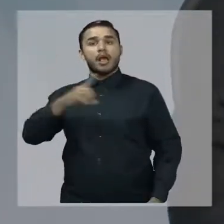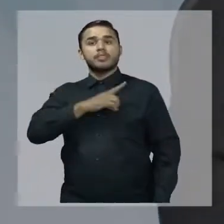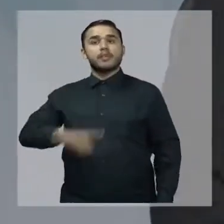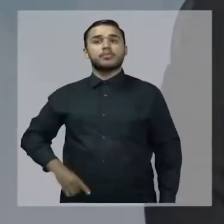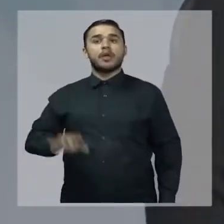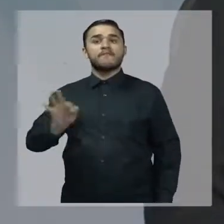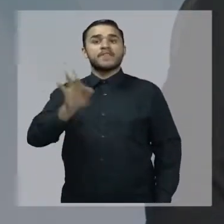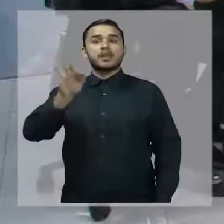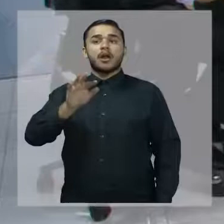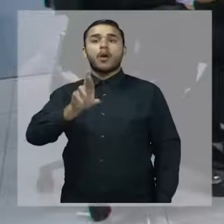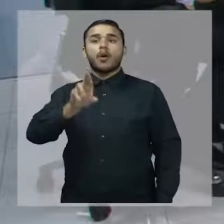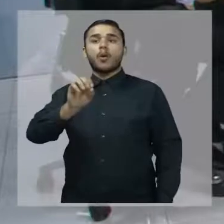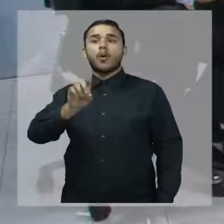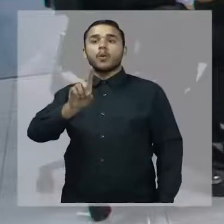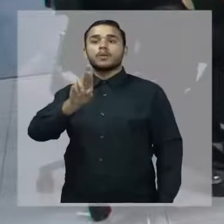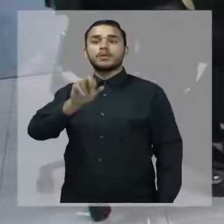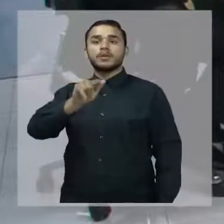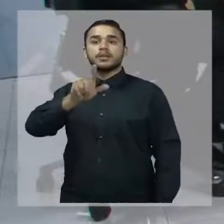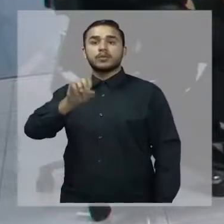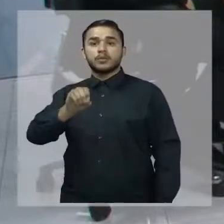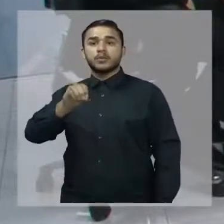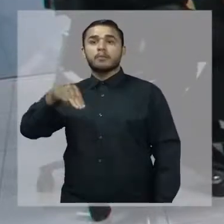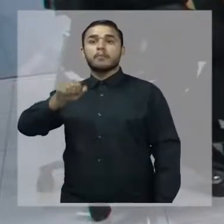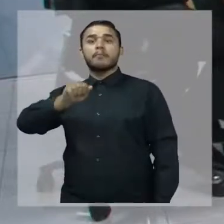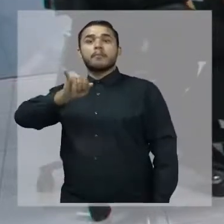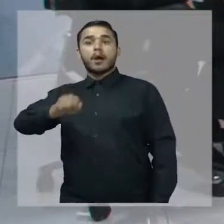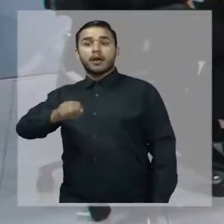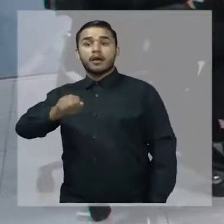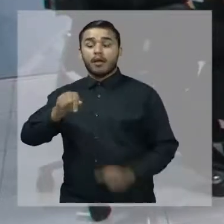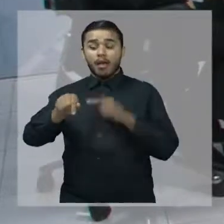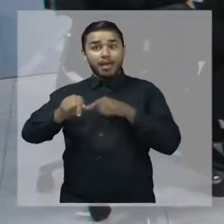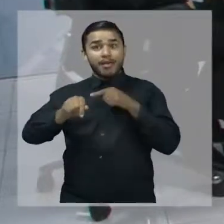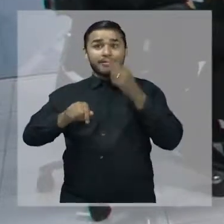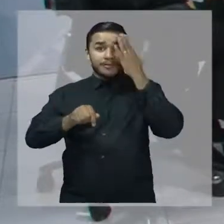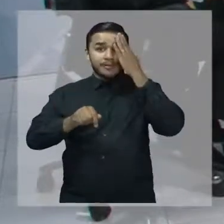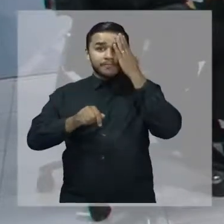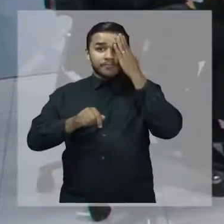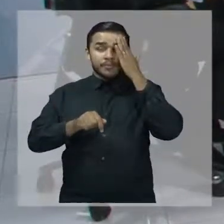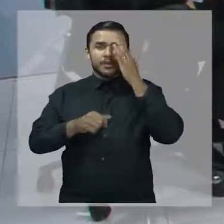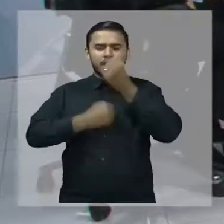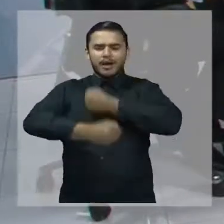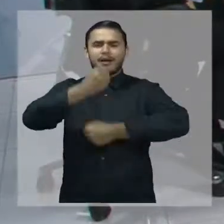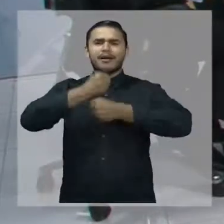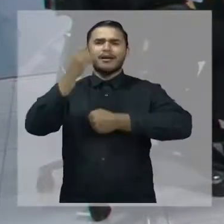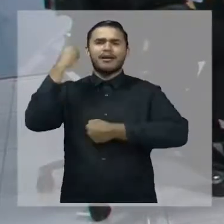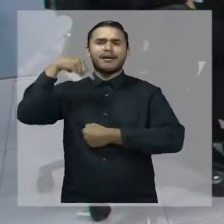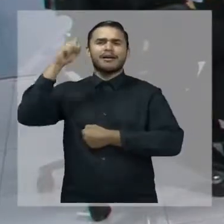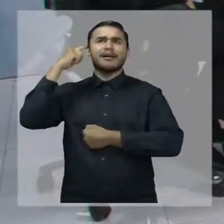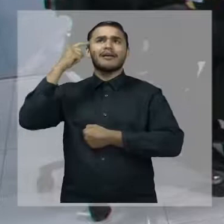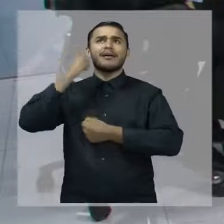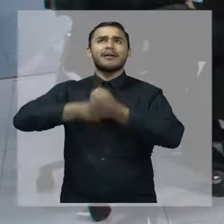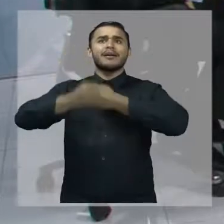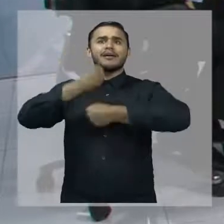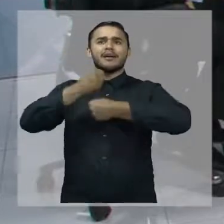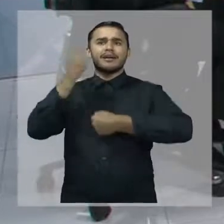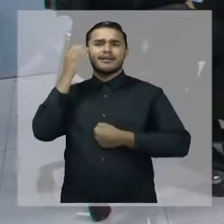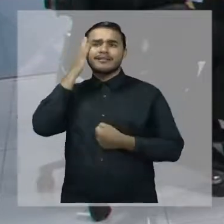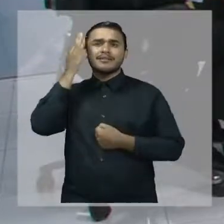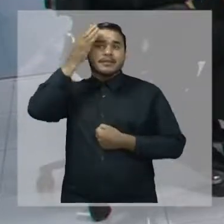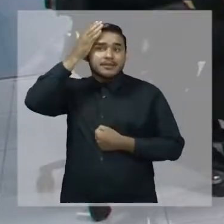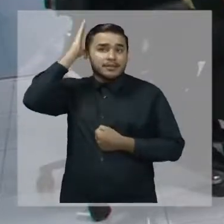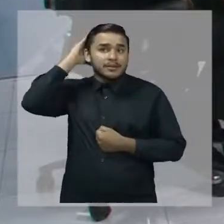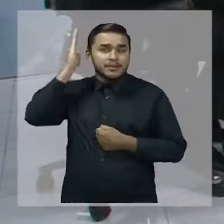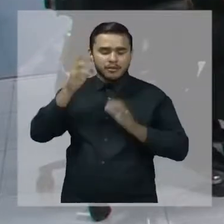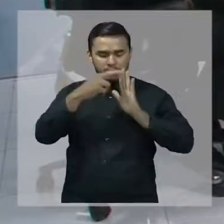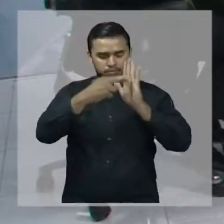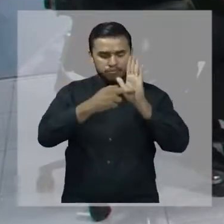protagonismo bastante interessante. Se fala muito mal do parlamento, que é uma casa do parlamento. Quando o presidente Temer mandou a reforma trabalhista para o